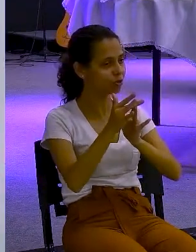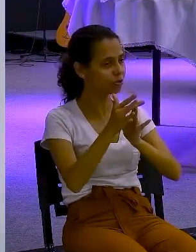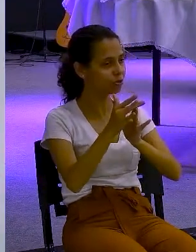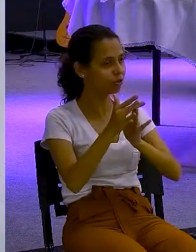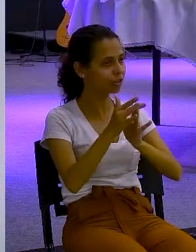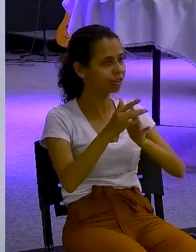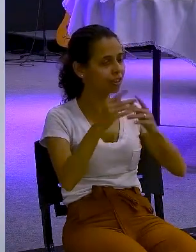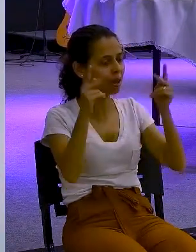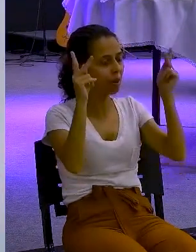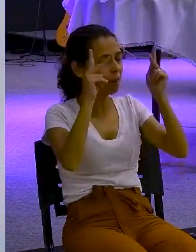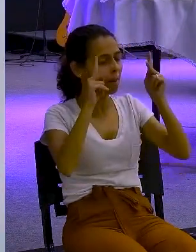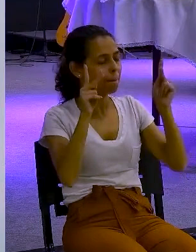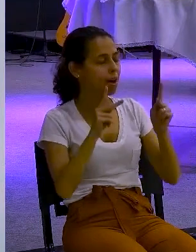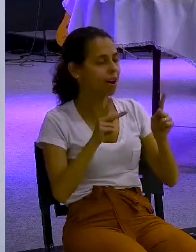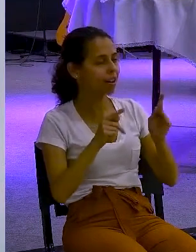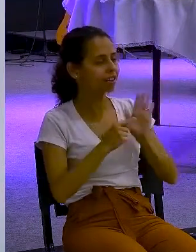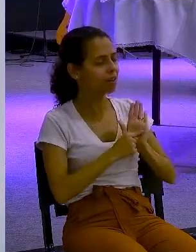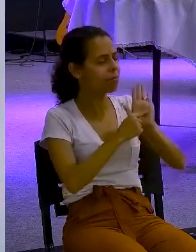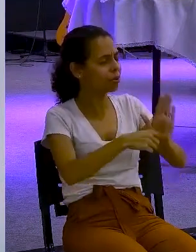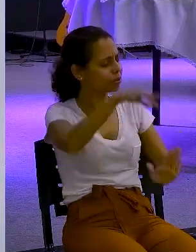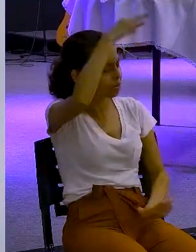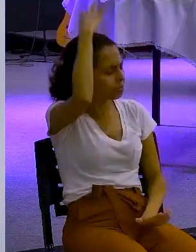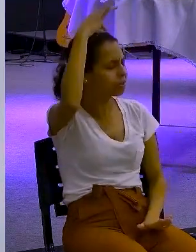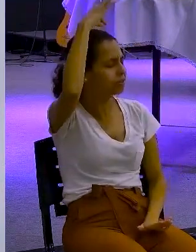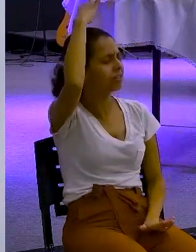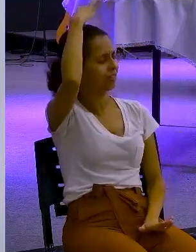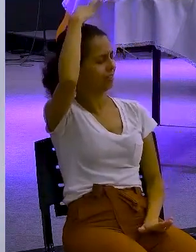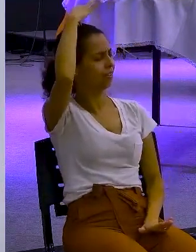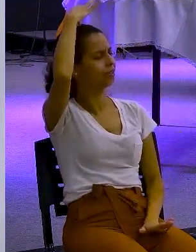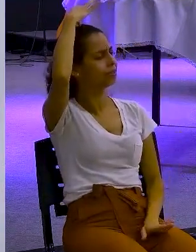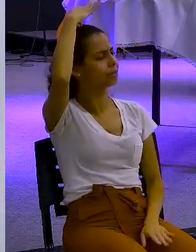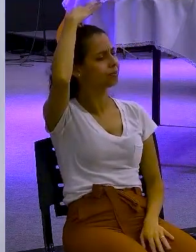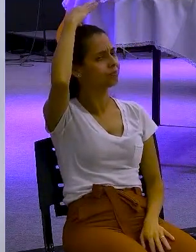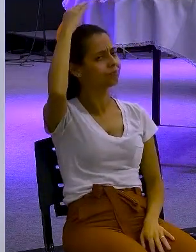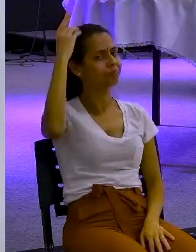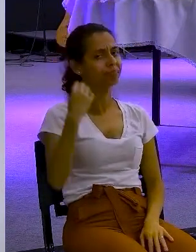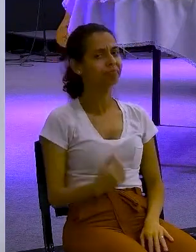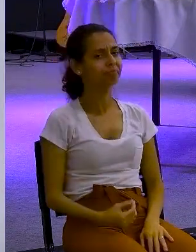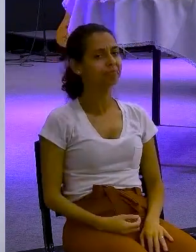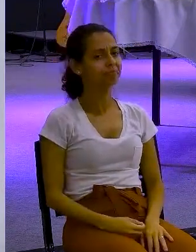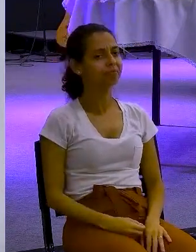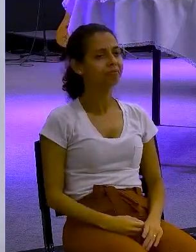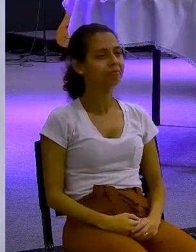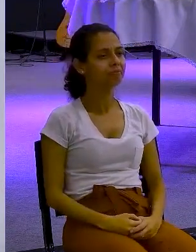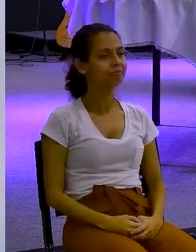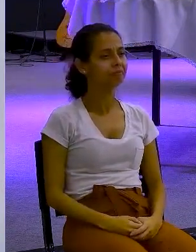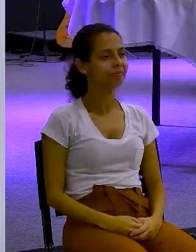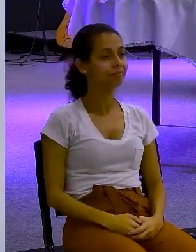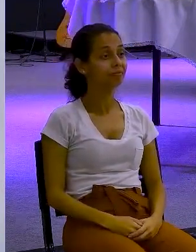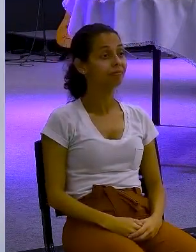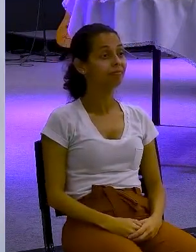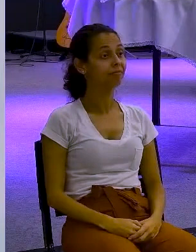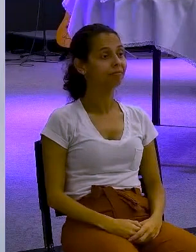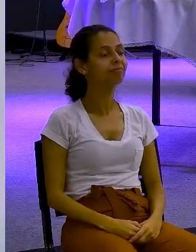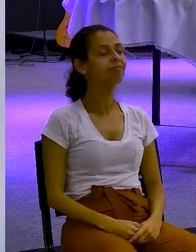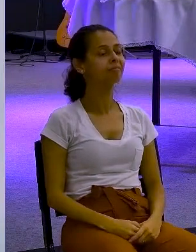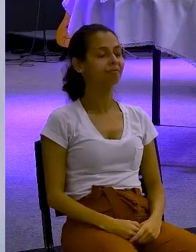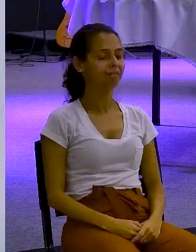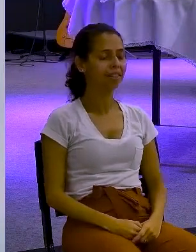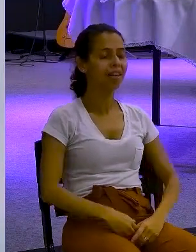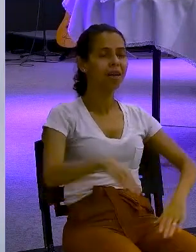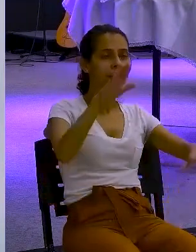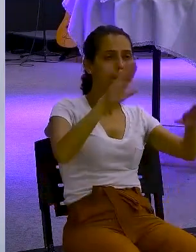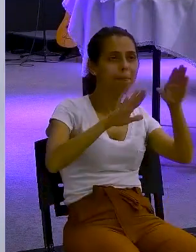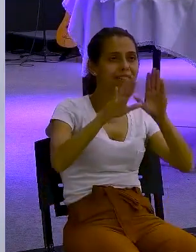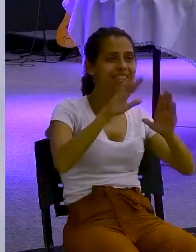a manifestação do Espírito Santo. A presença de Jesus é o testemunho fiel dos cristãos. A presença de